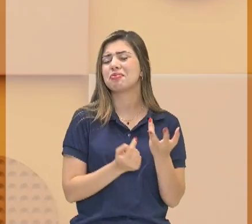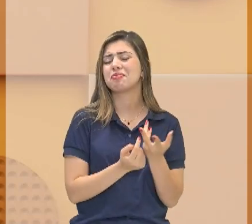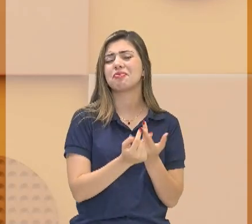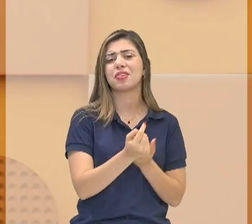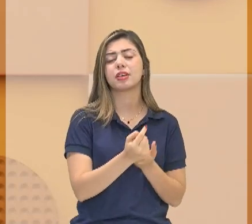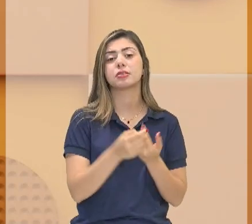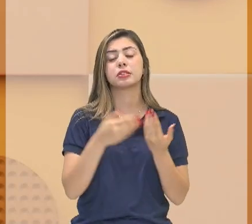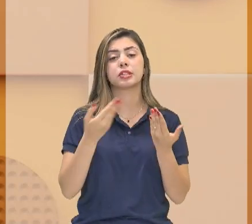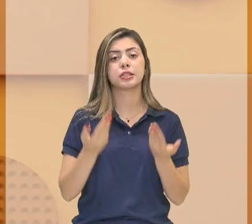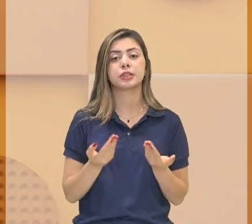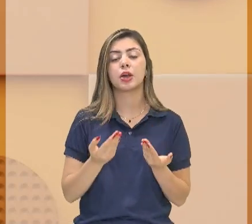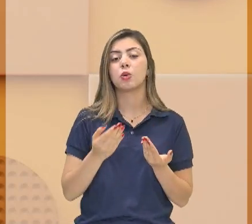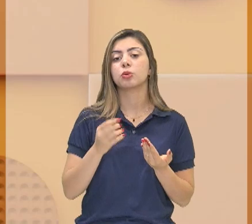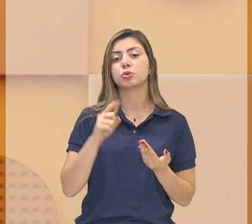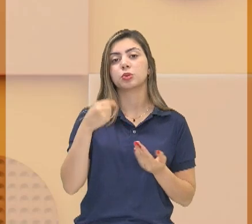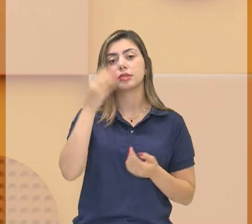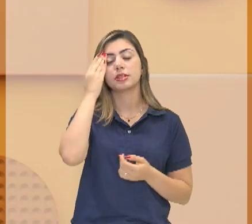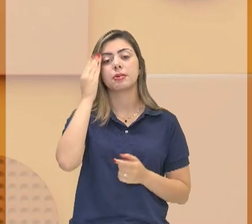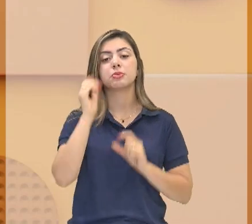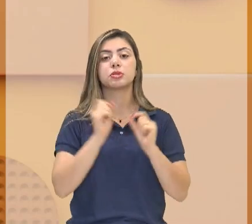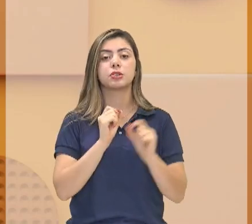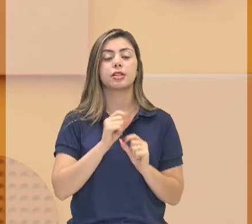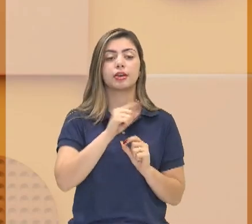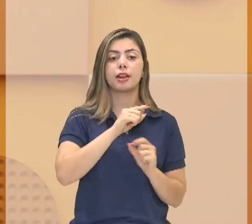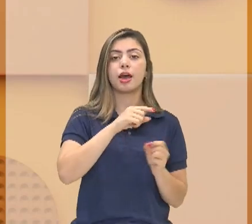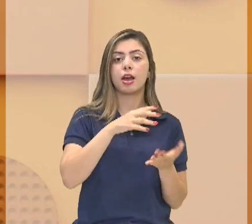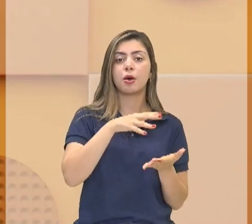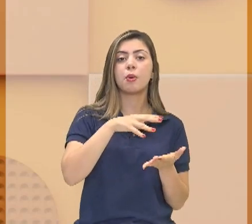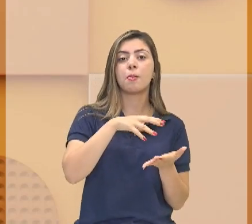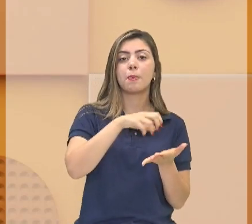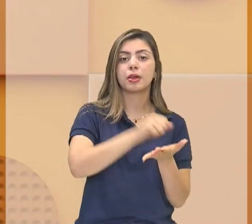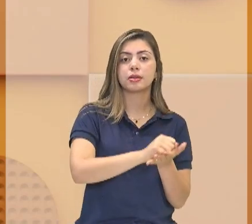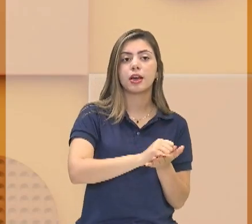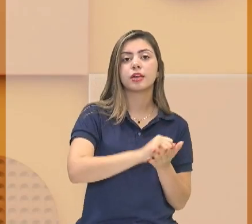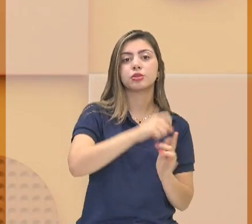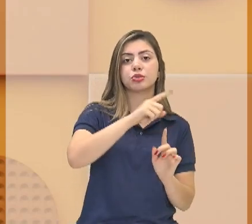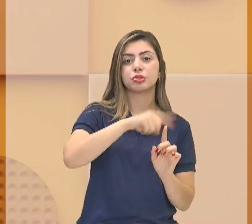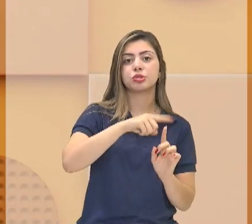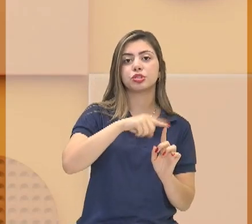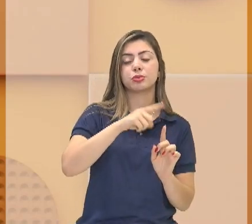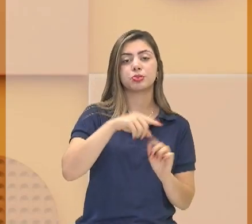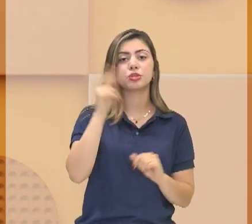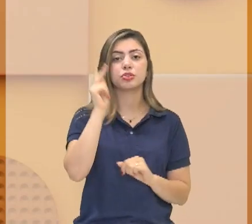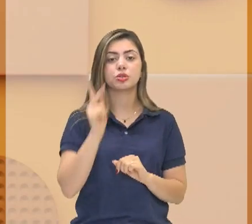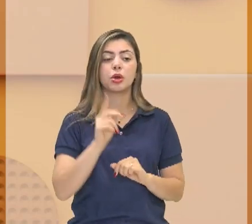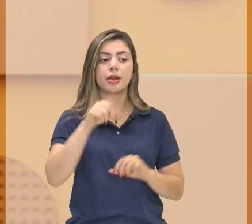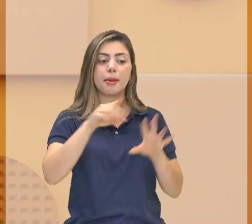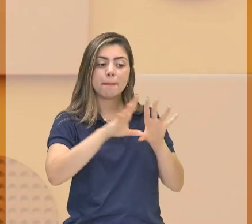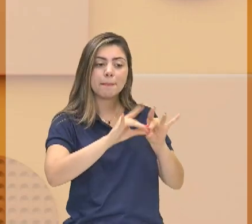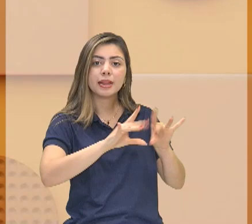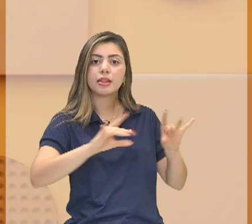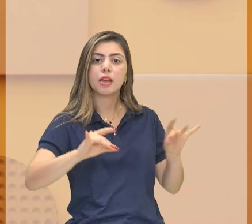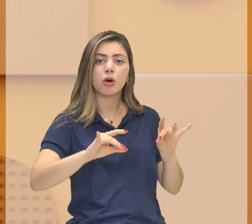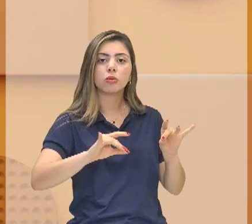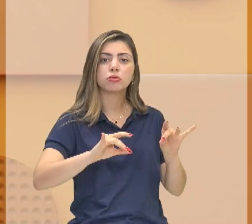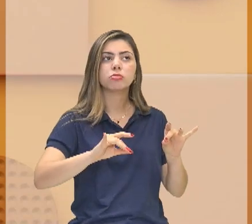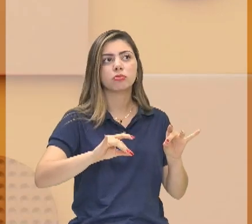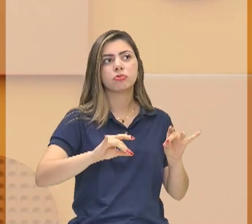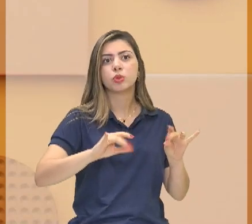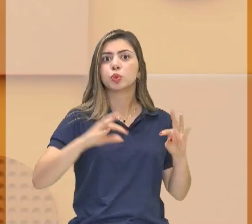fonte histórica, não necessariamente ela é material. Ela também pode ser uma